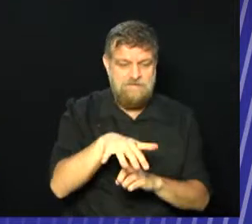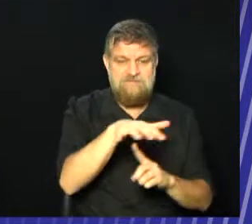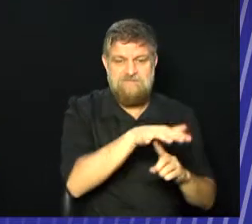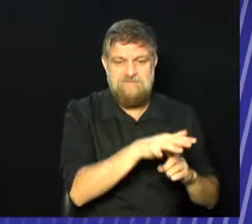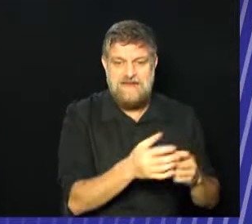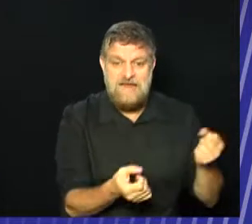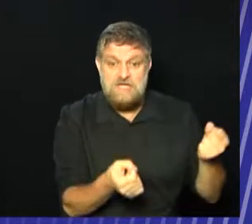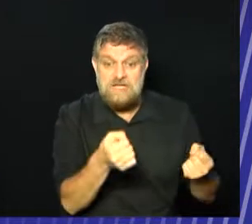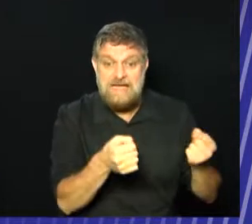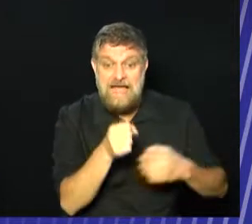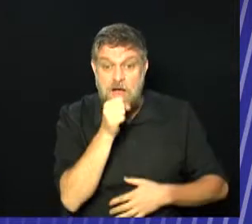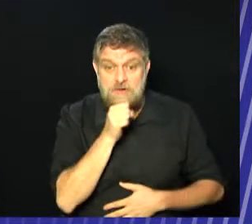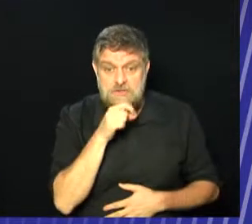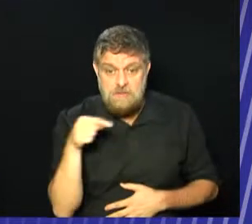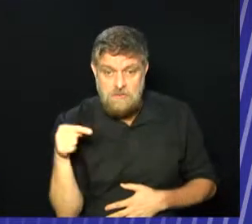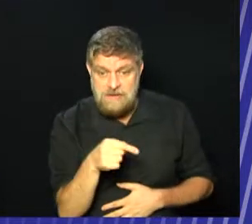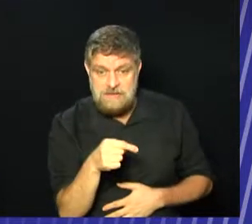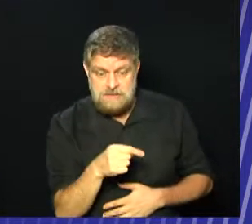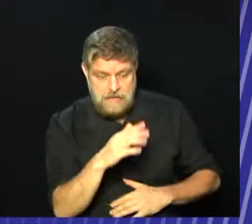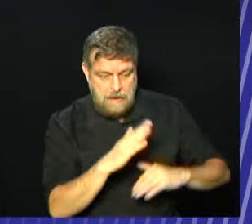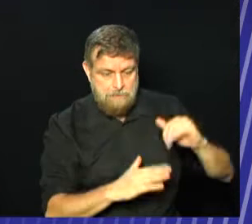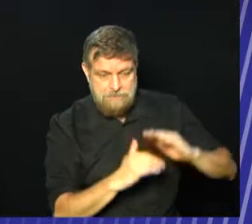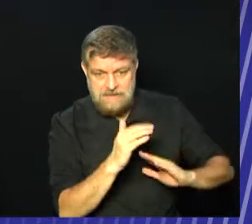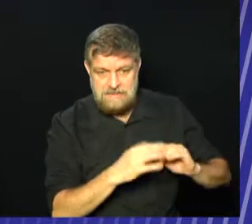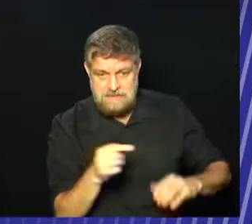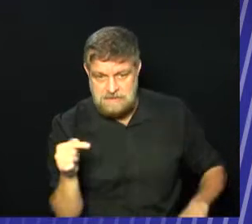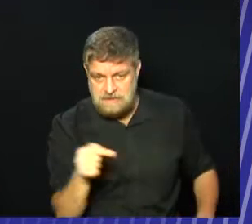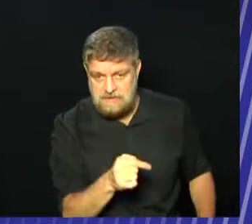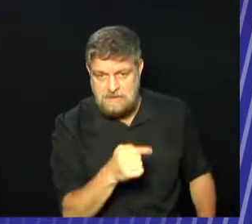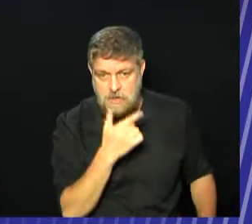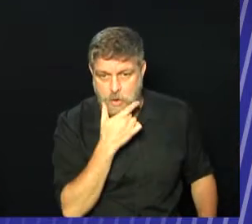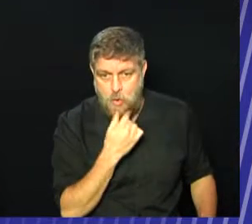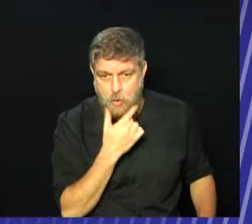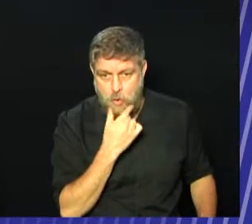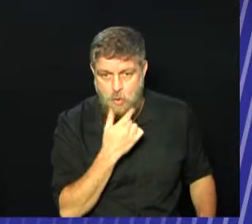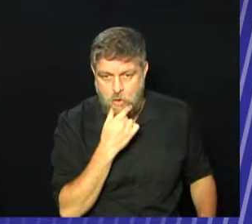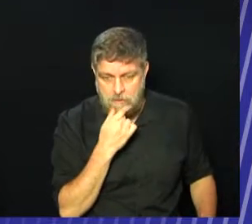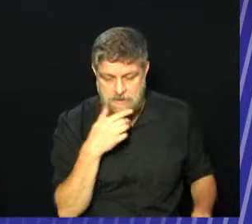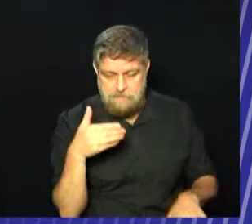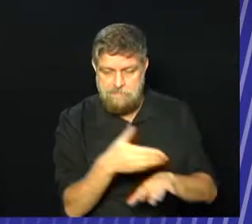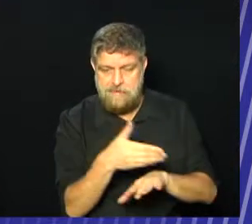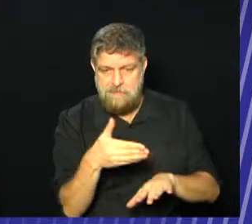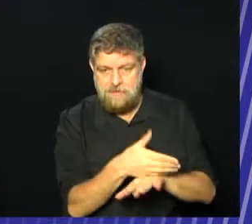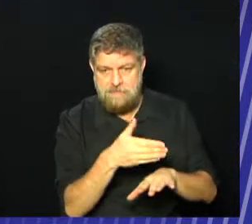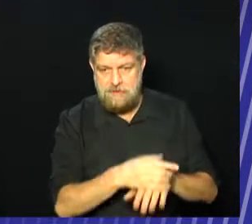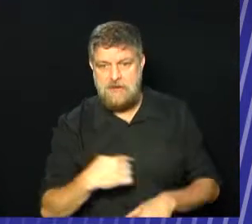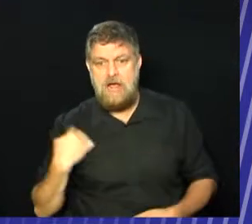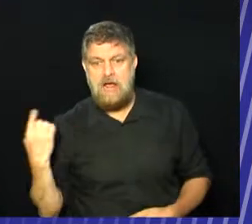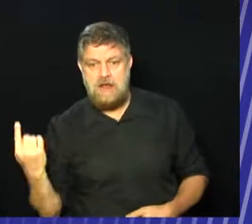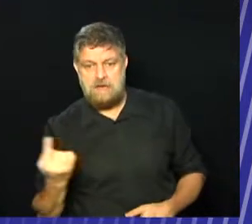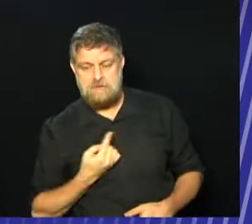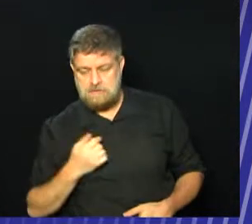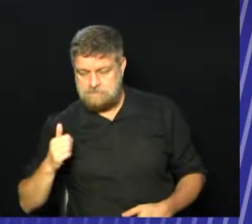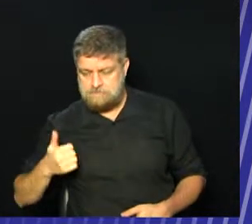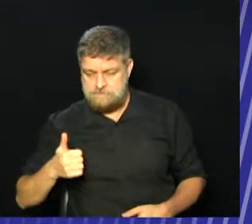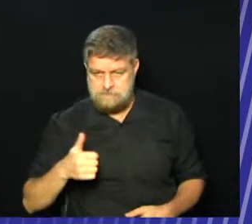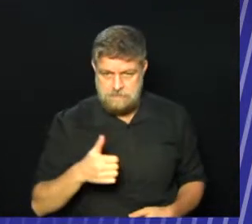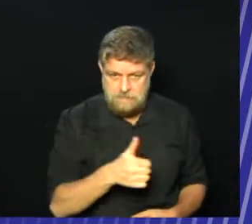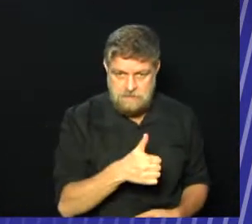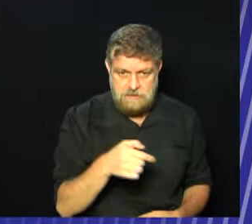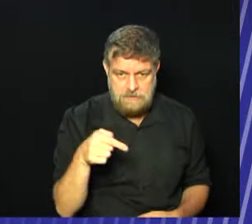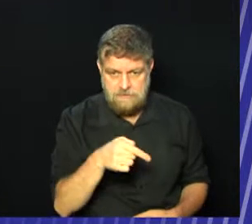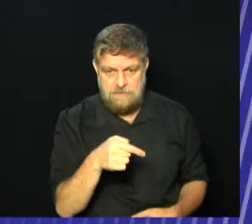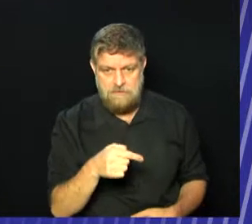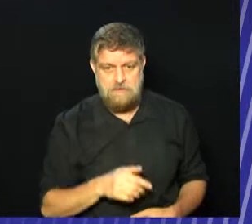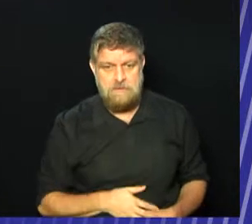onde já tinham atividades em curso para ativamente também falar. A receptividade